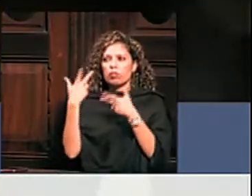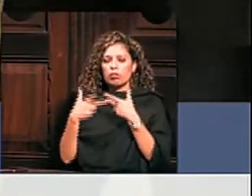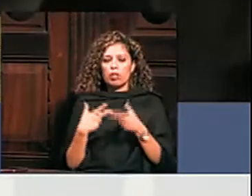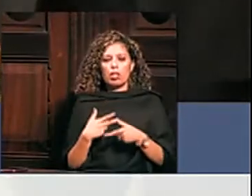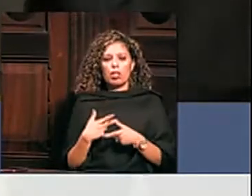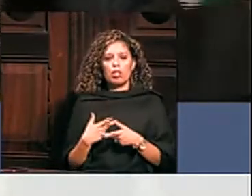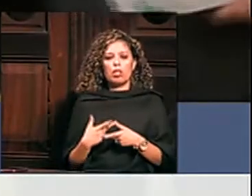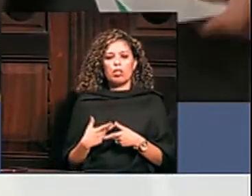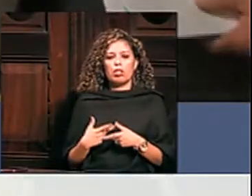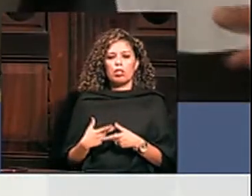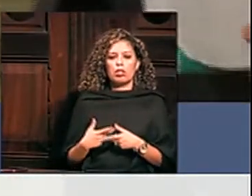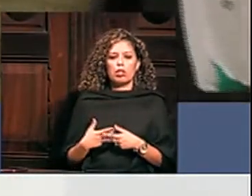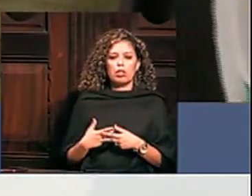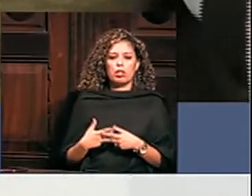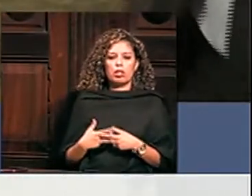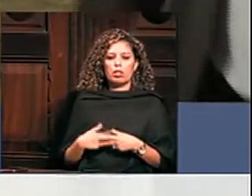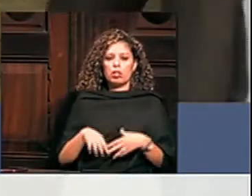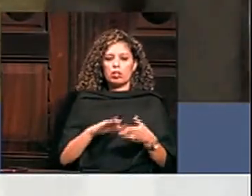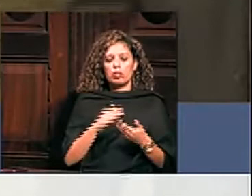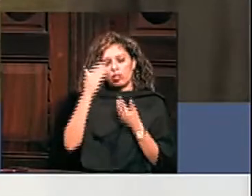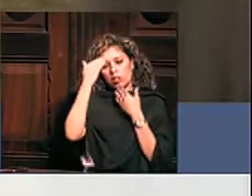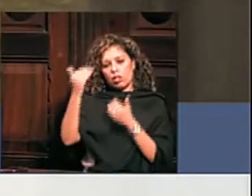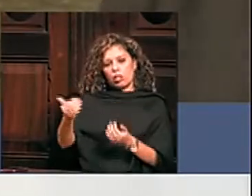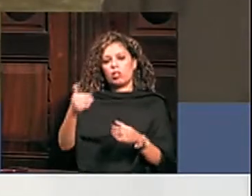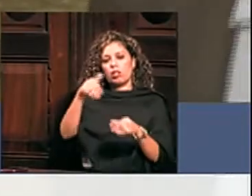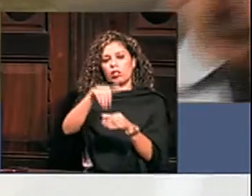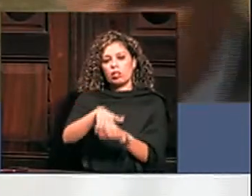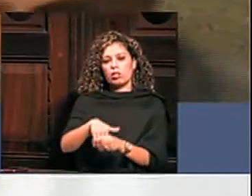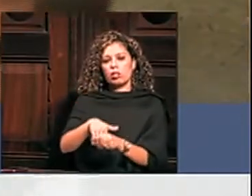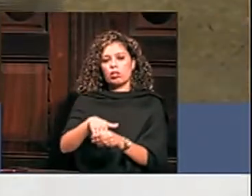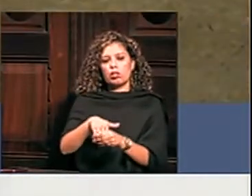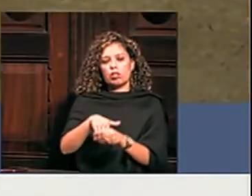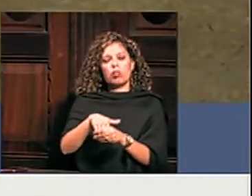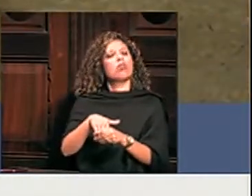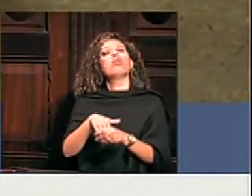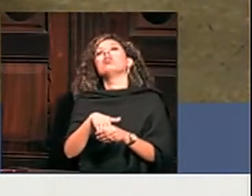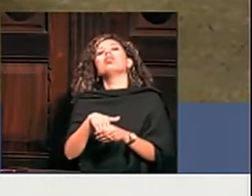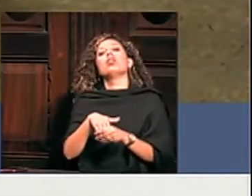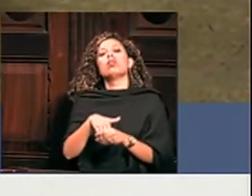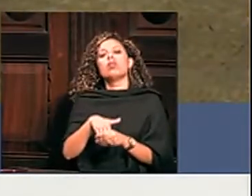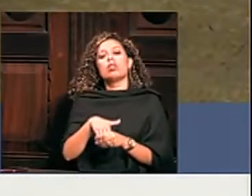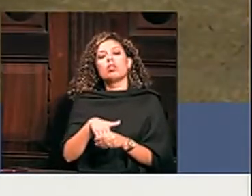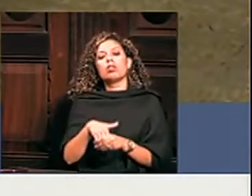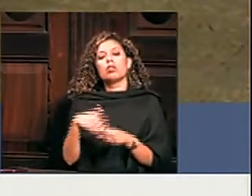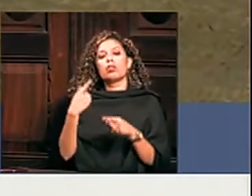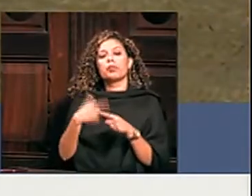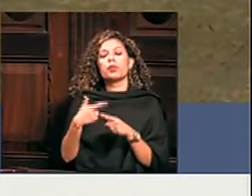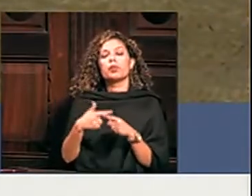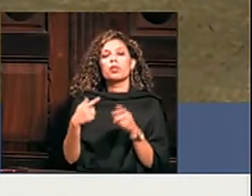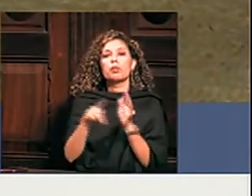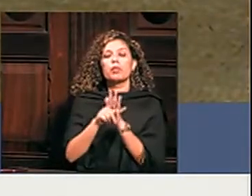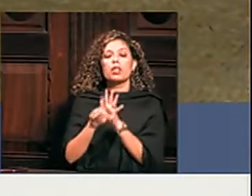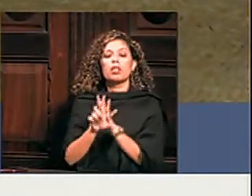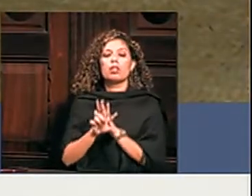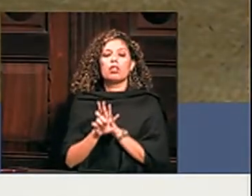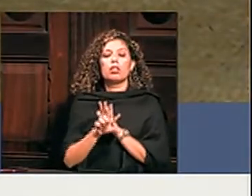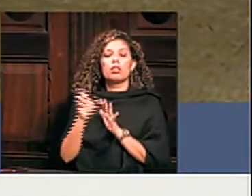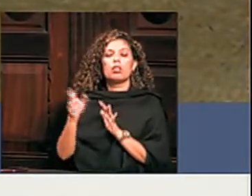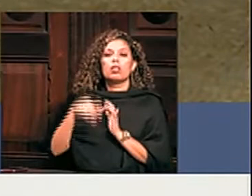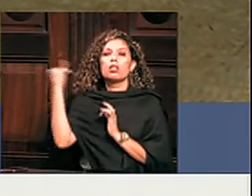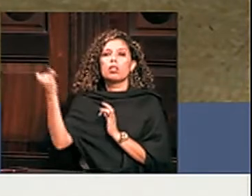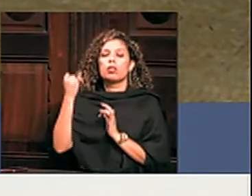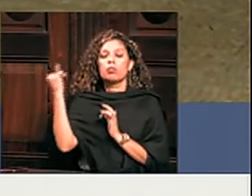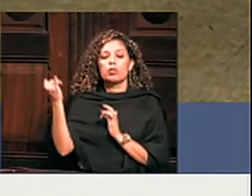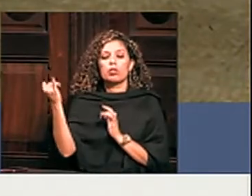aqui e agradecer o voto para a anistia dos bombeiros, porque esta é uma matéria de suma